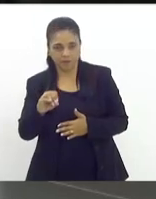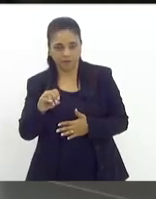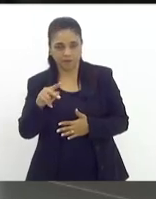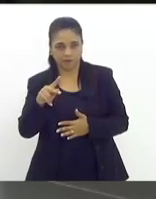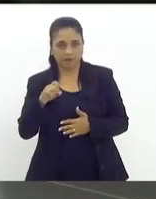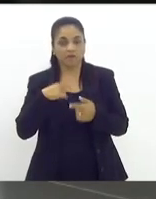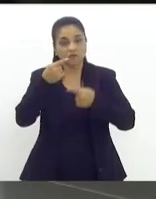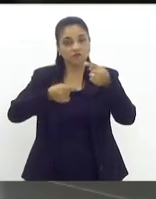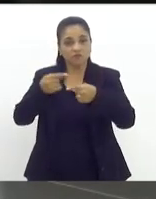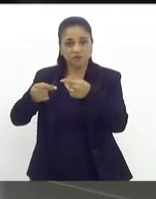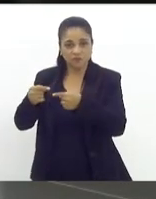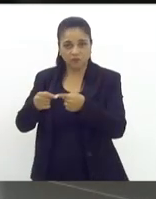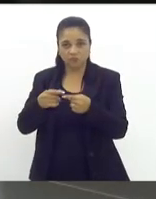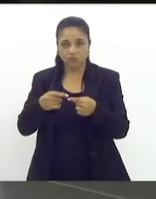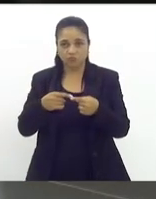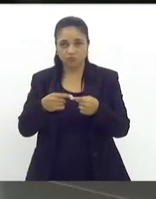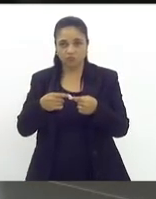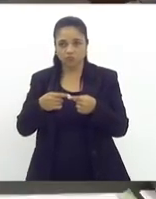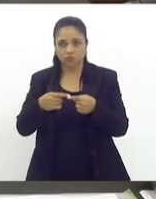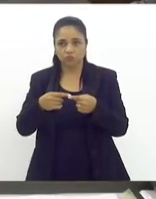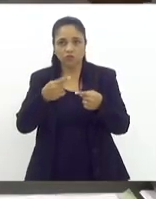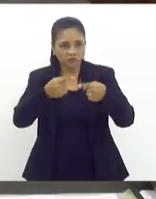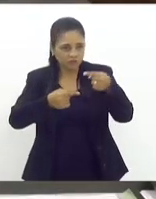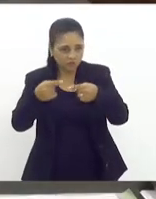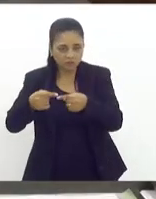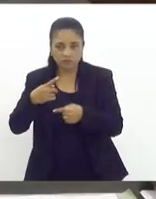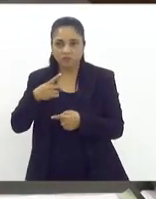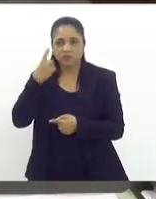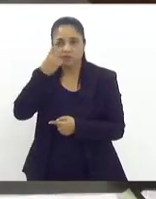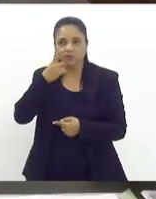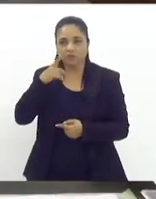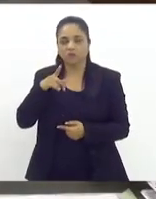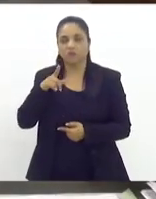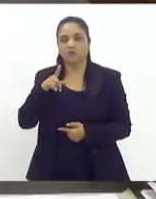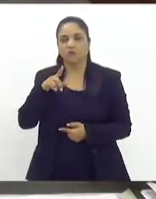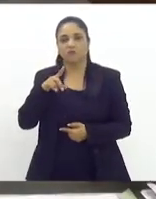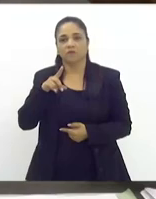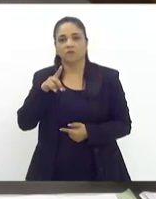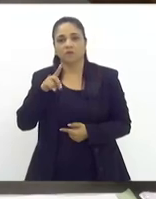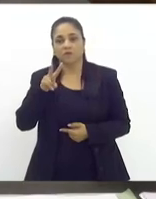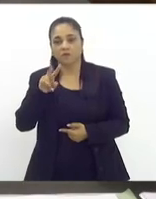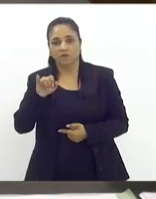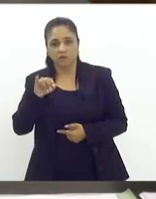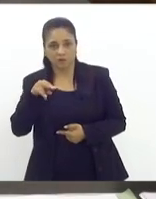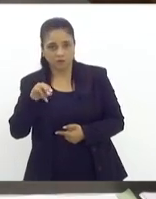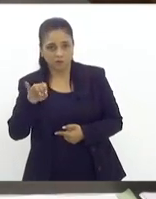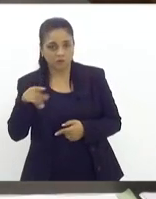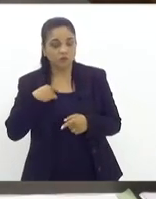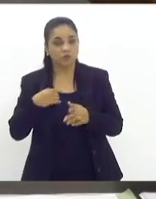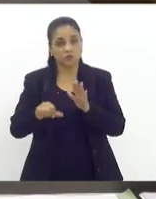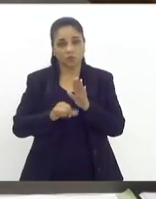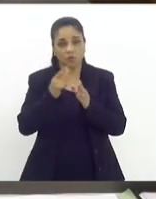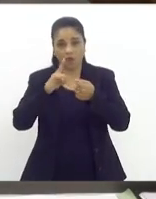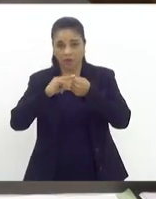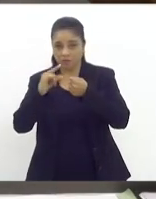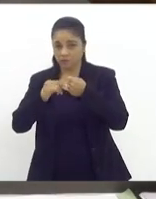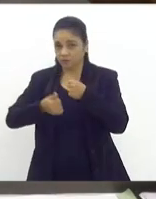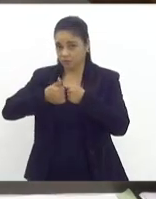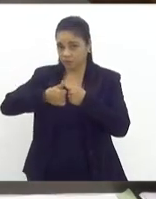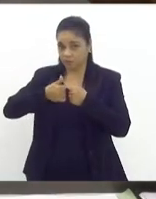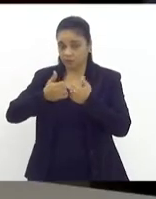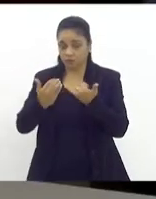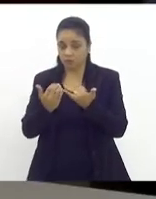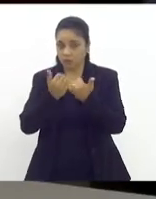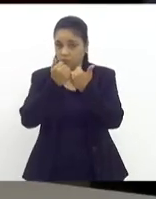Em discussão, não há para discutir, deputado Vinícius Cozolino. O artigo 1º do projeto declara o